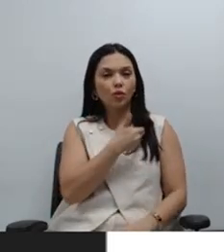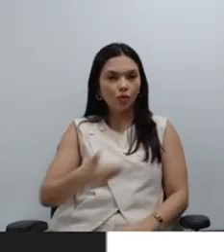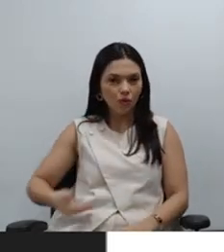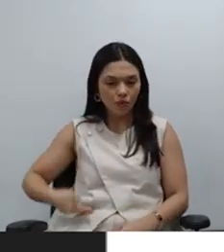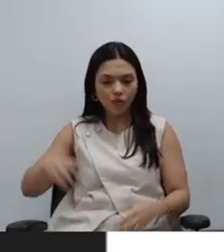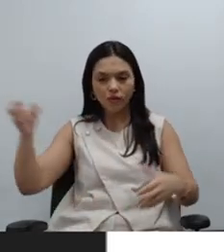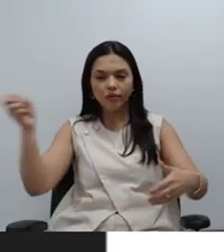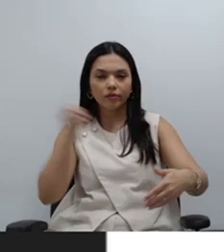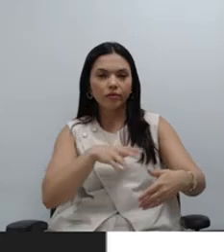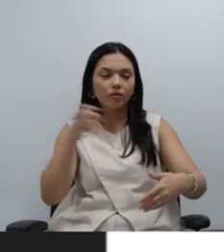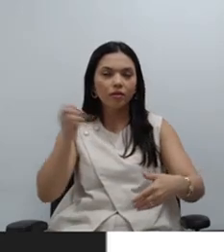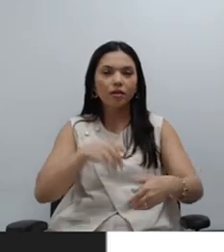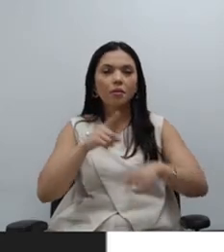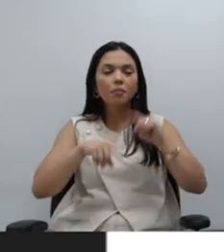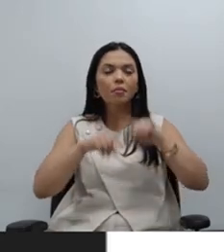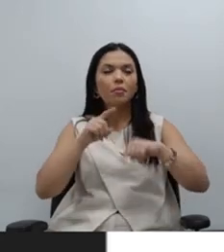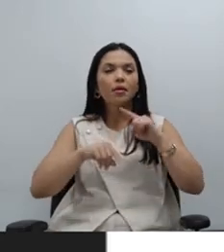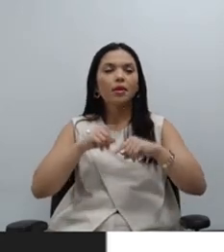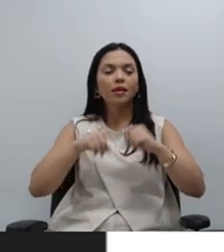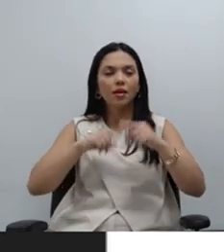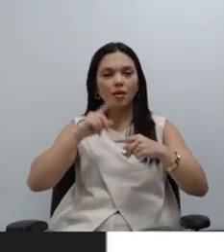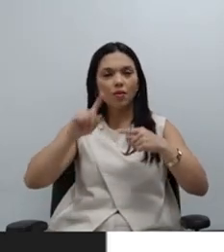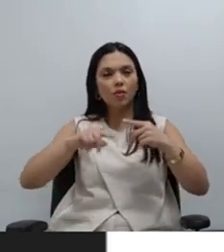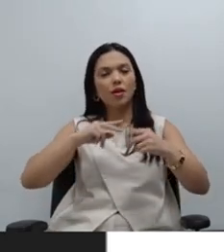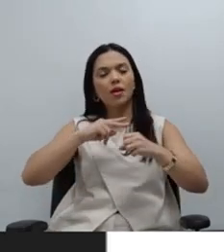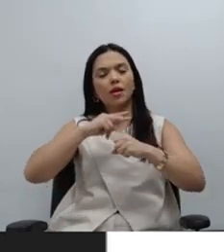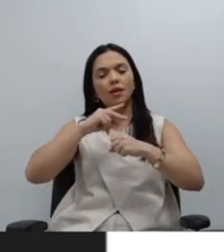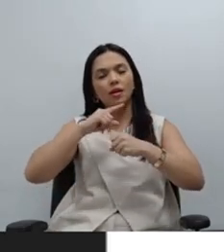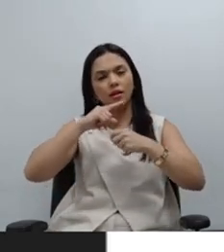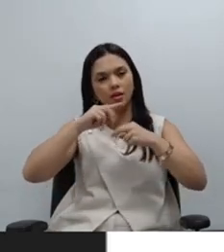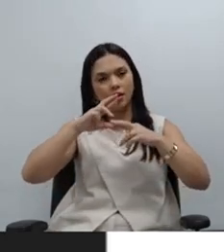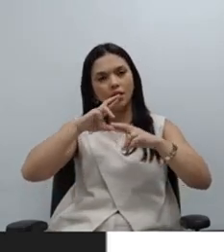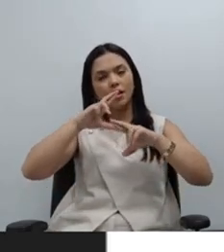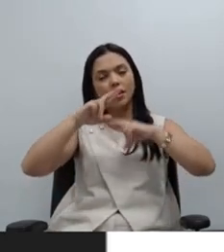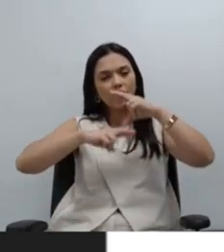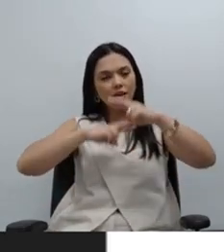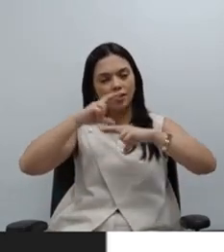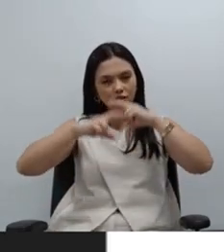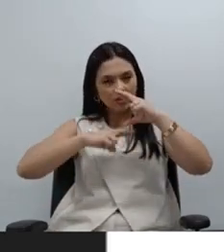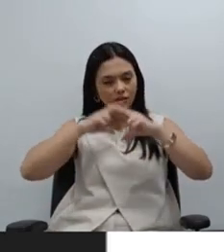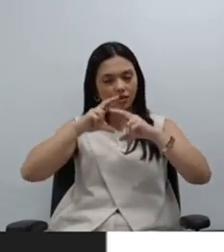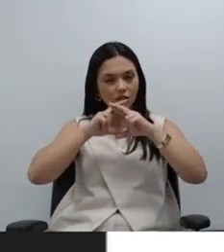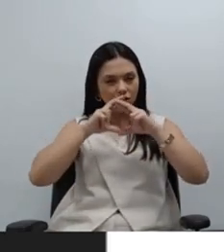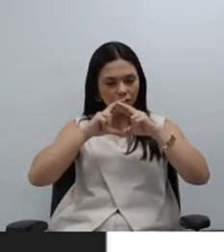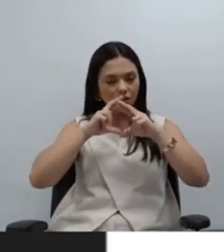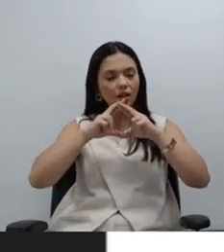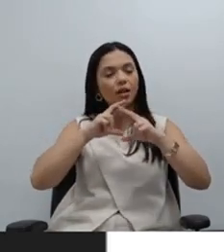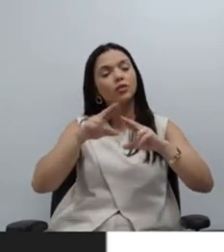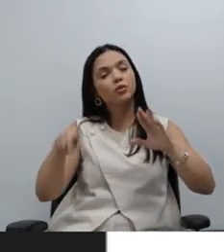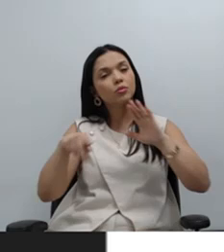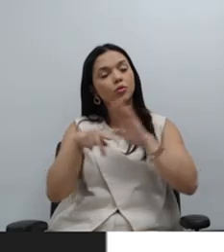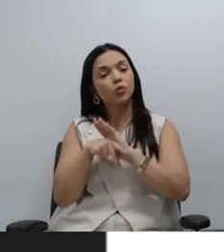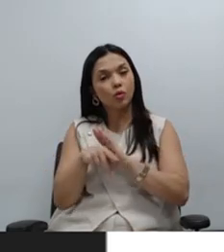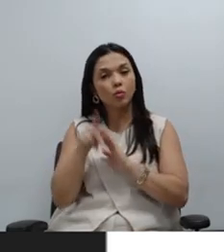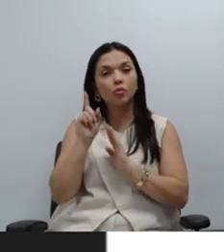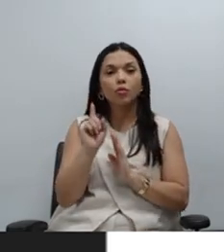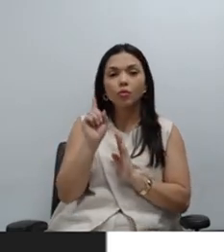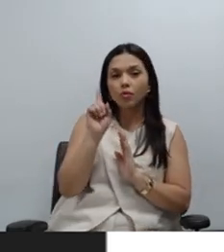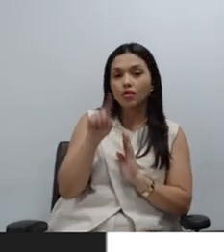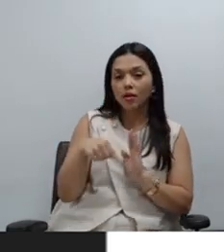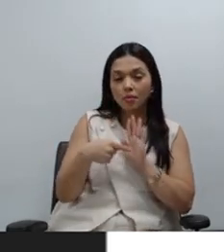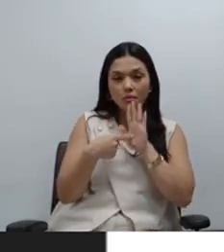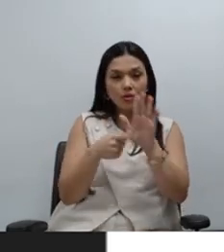para complemento da renda e sobrecarregados com as responsabilidades com os netos. As pesquisas apontam